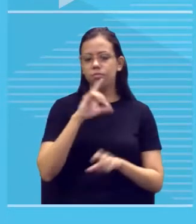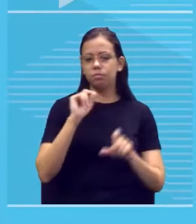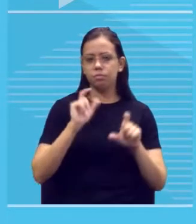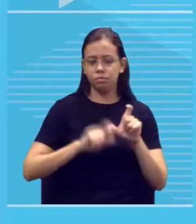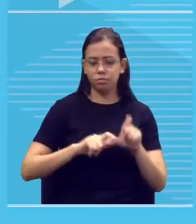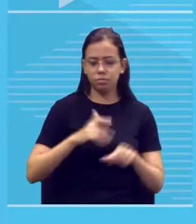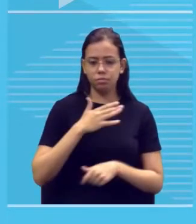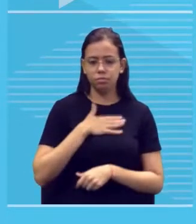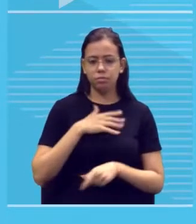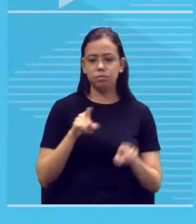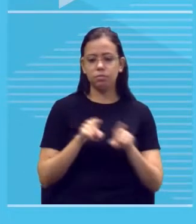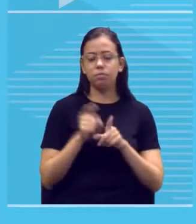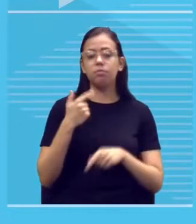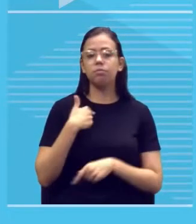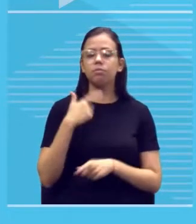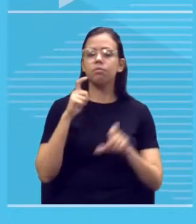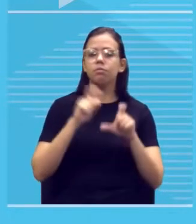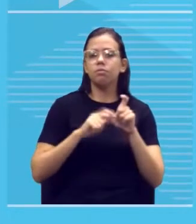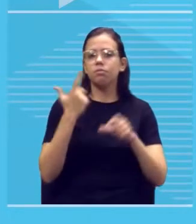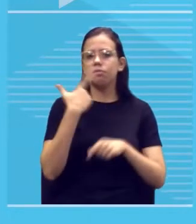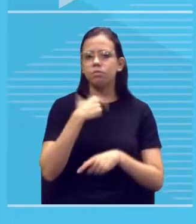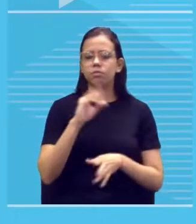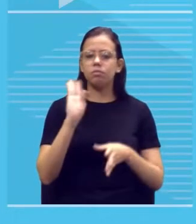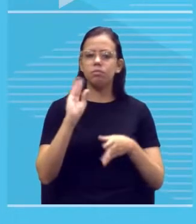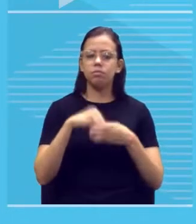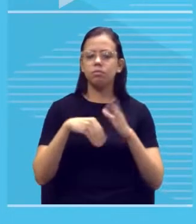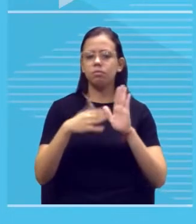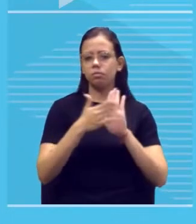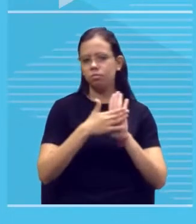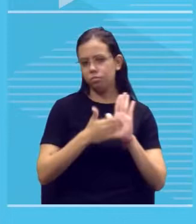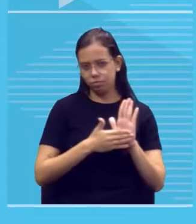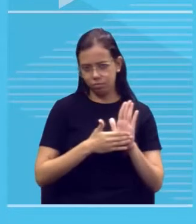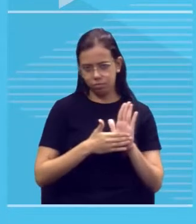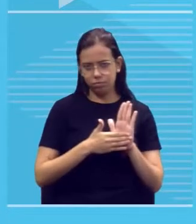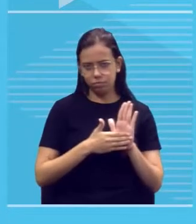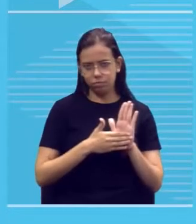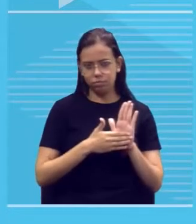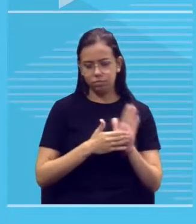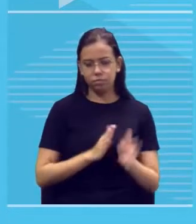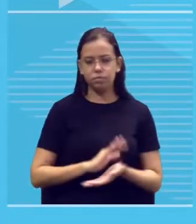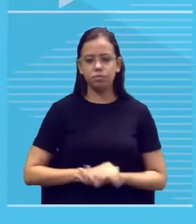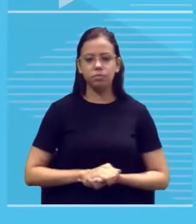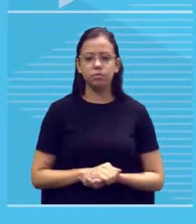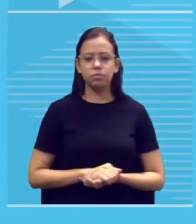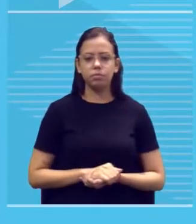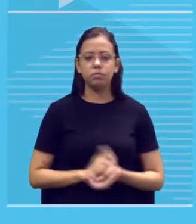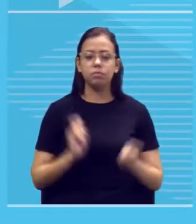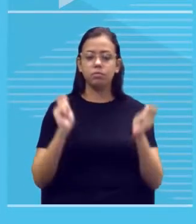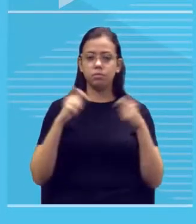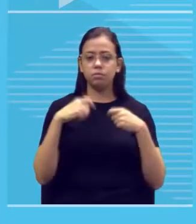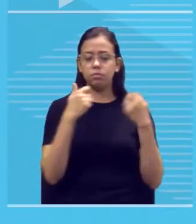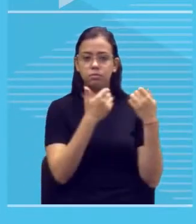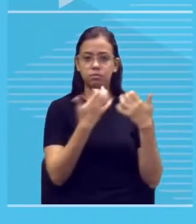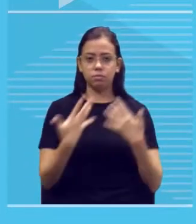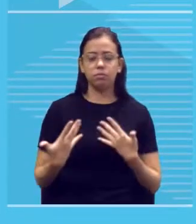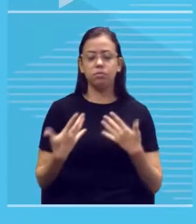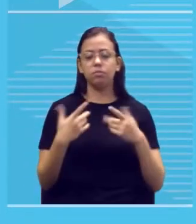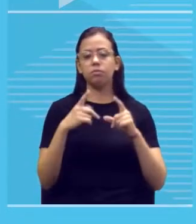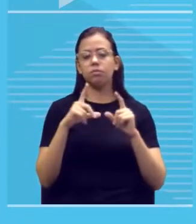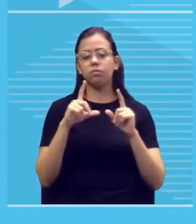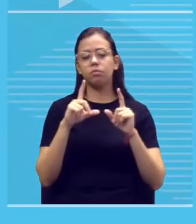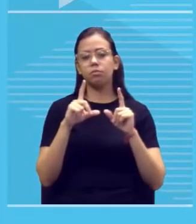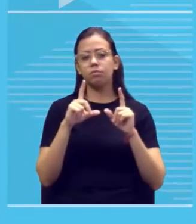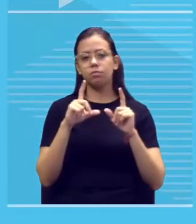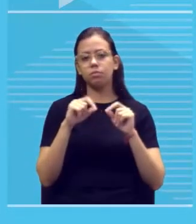e eu dependo de quem dentro dessa proposta toda Isso serve para esclarecer as pessoas para elas não